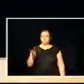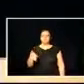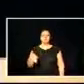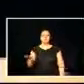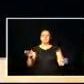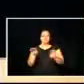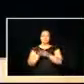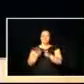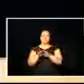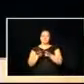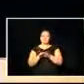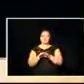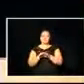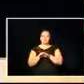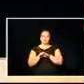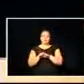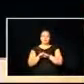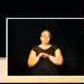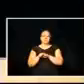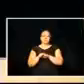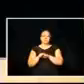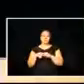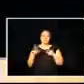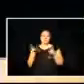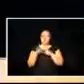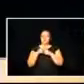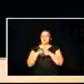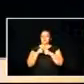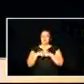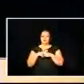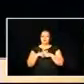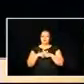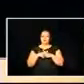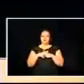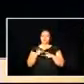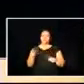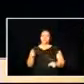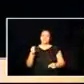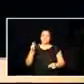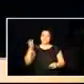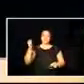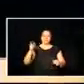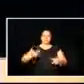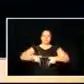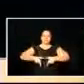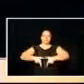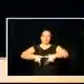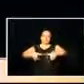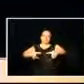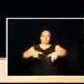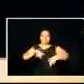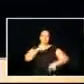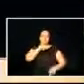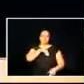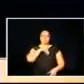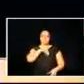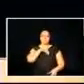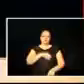nós conseguimos agora, em fevereiro, a revisão salarial relativa a 2013.